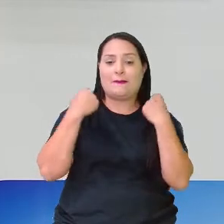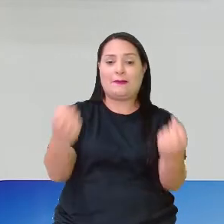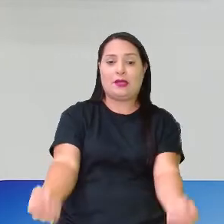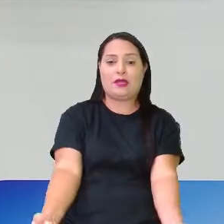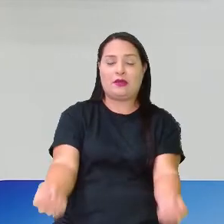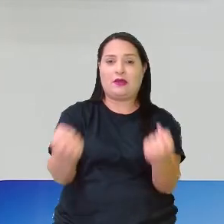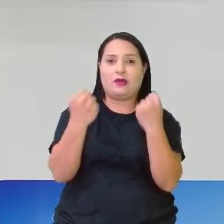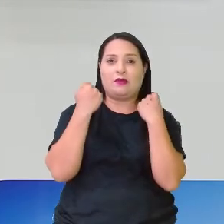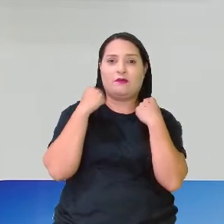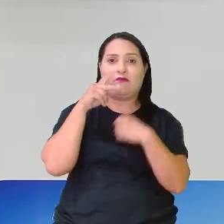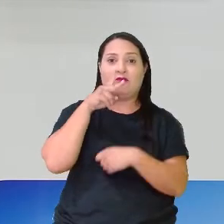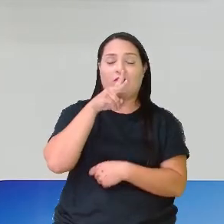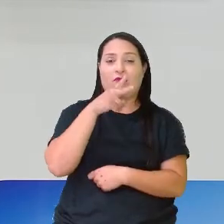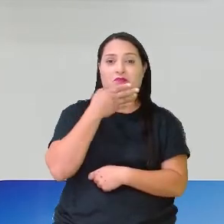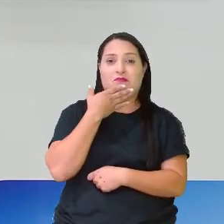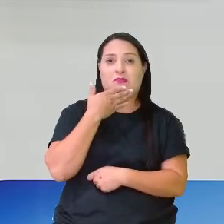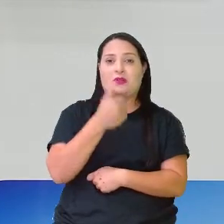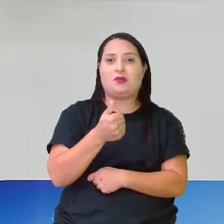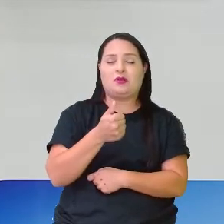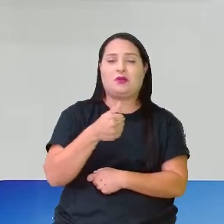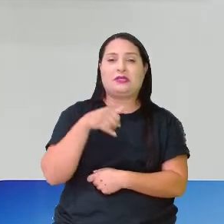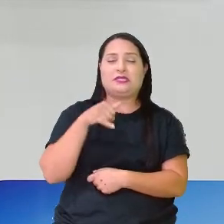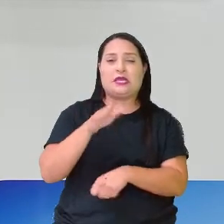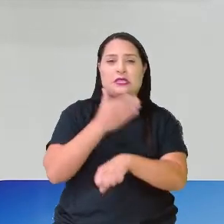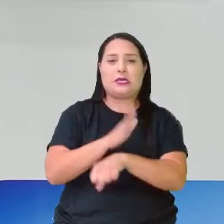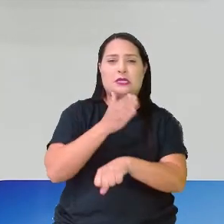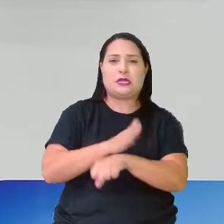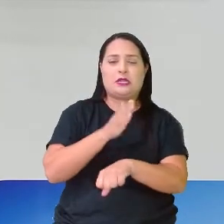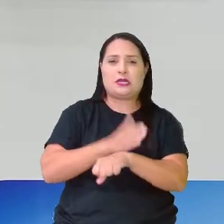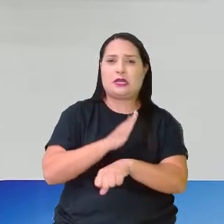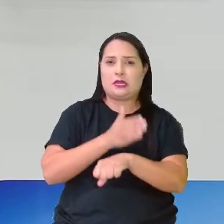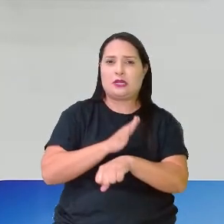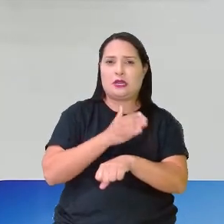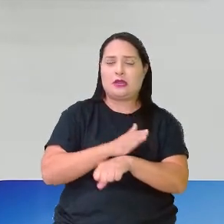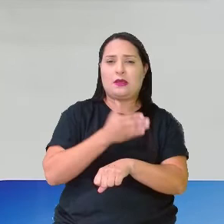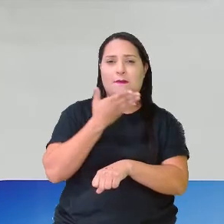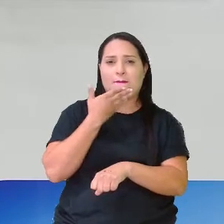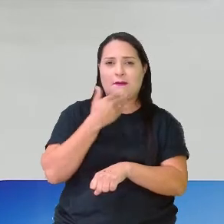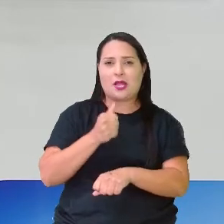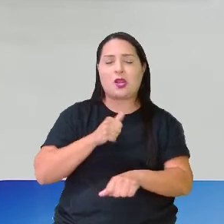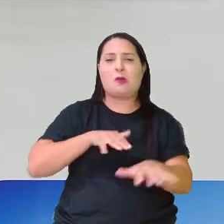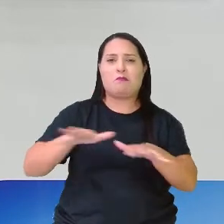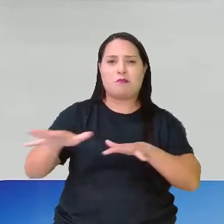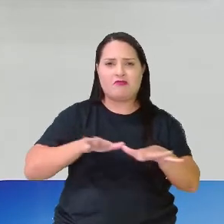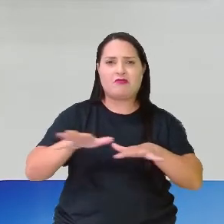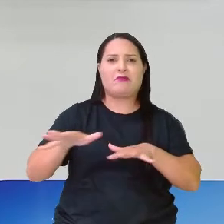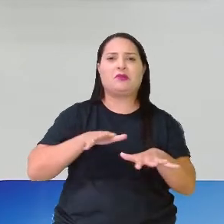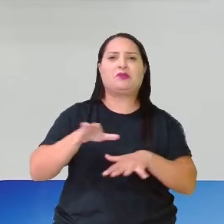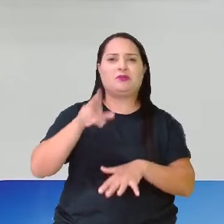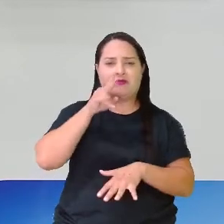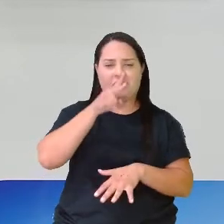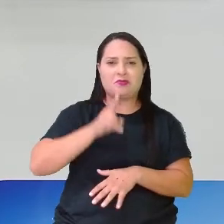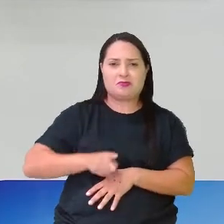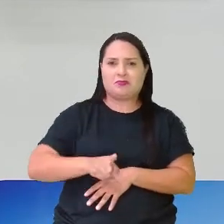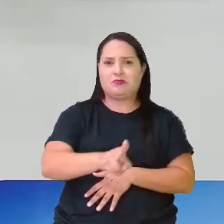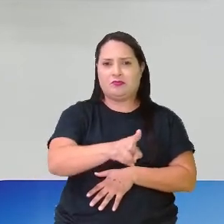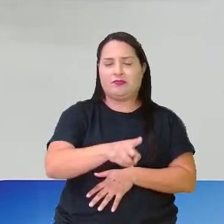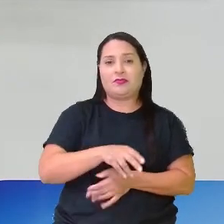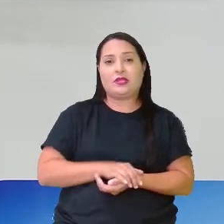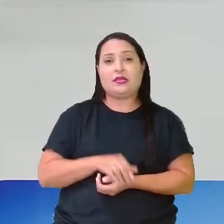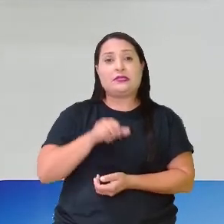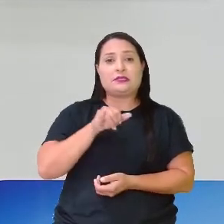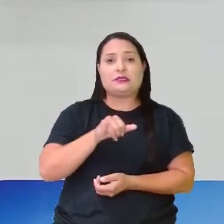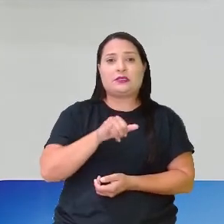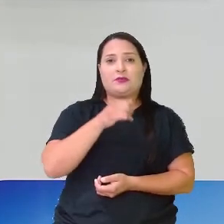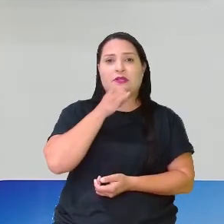possível. Quanto mais você pratica, maior a amplitude que você tem aí para os seus movimentos, tá? Então, de repente, quando você não